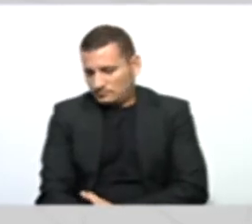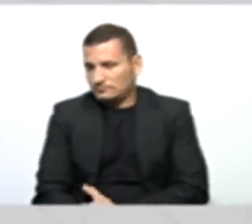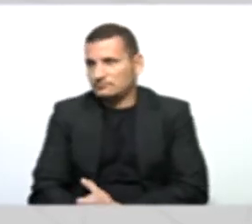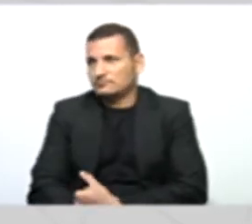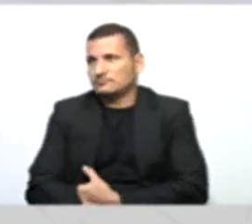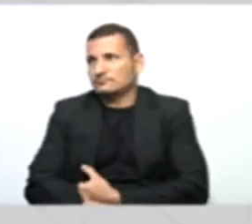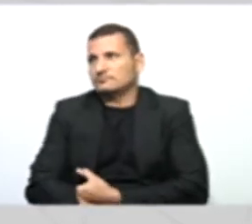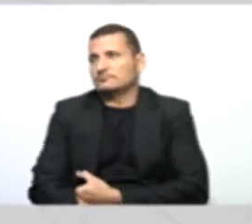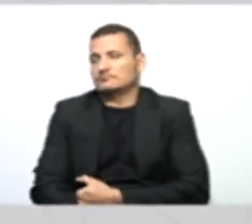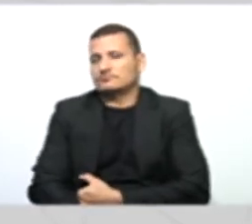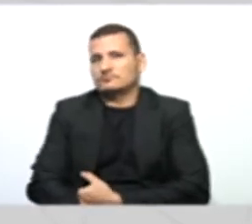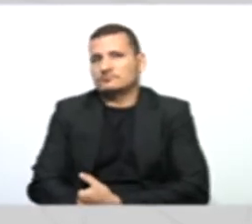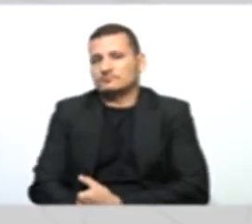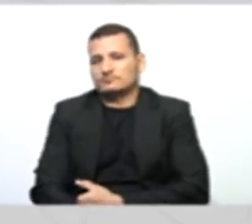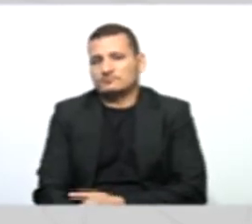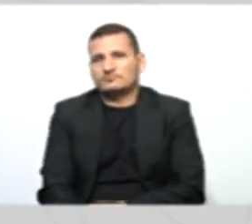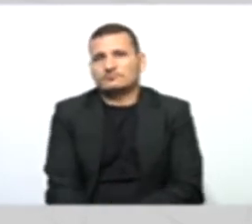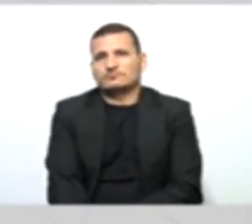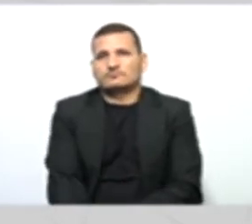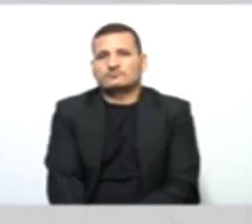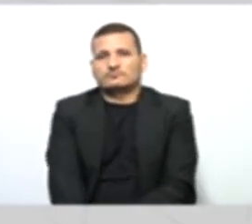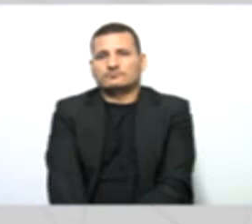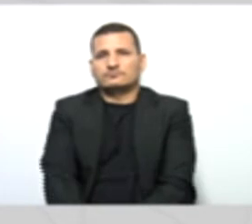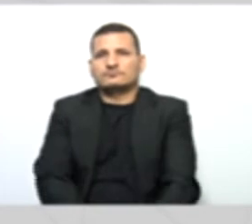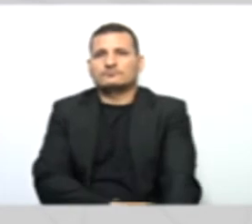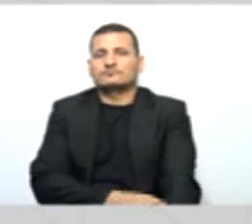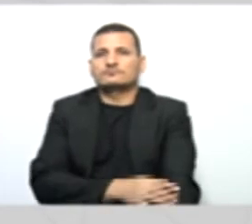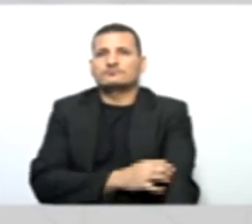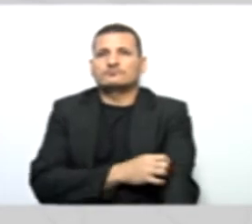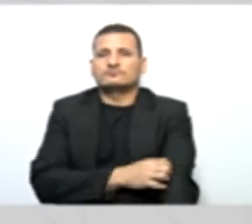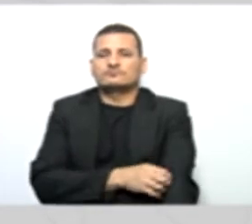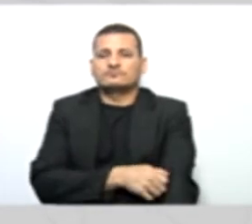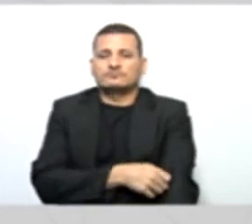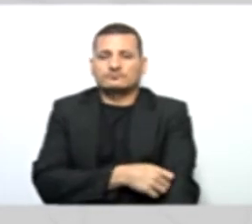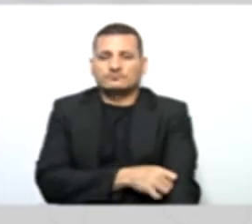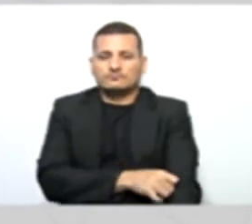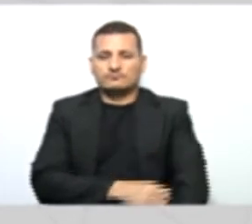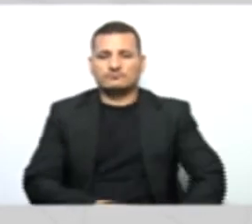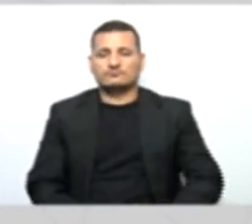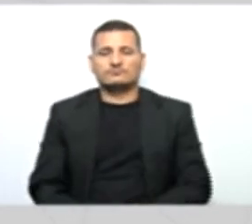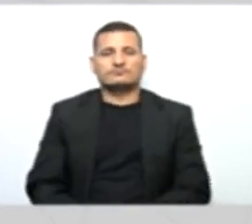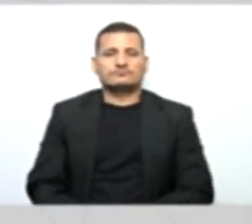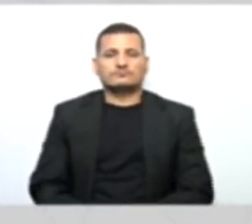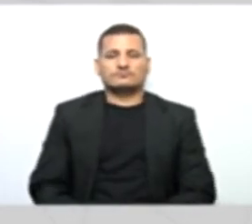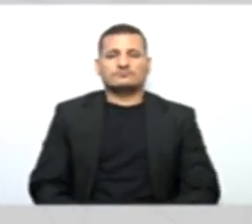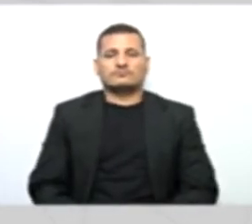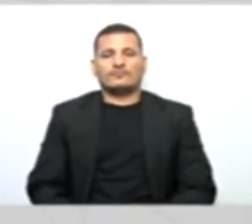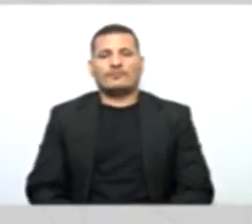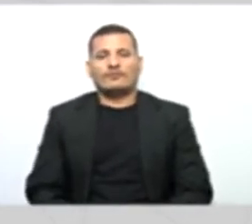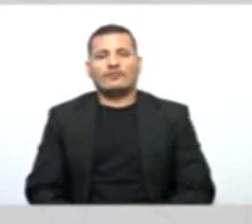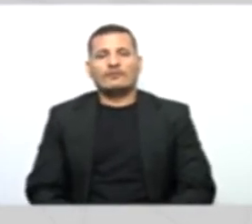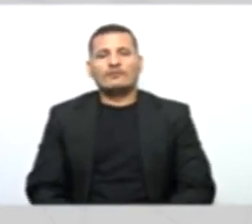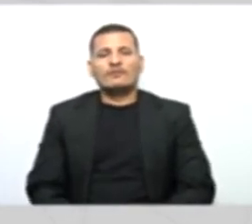Vamos criar conceitualmente aqui a nossa classe smartphone.